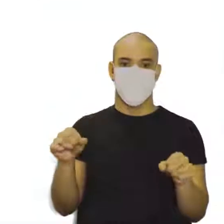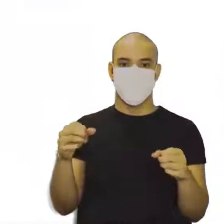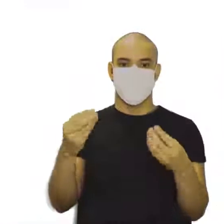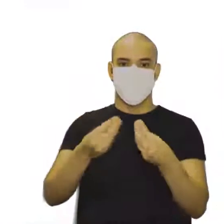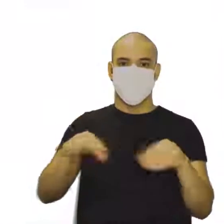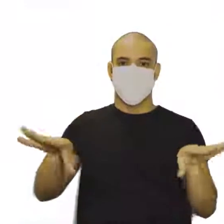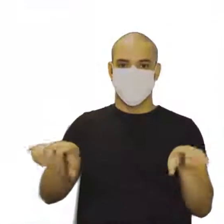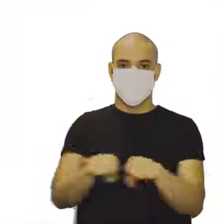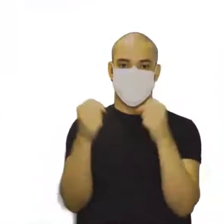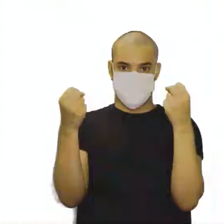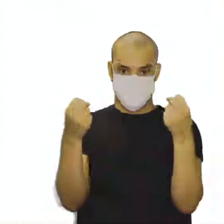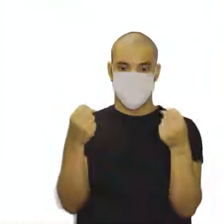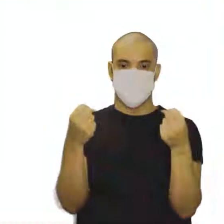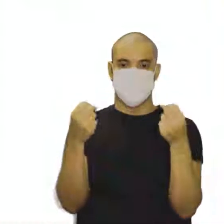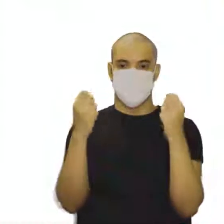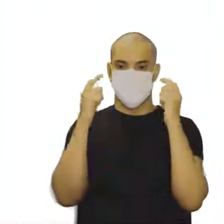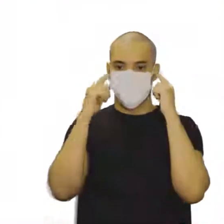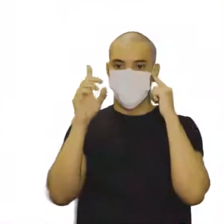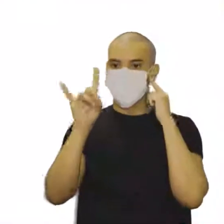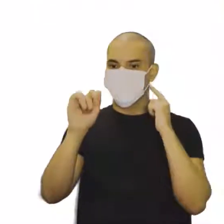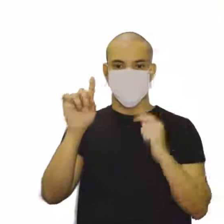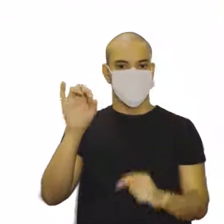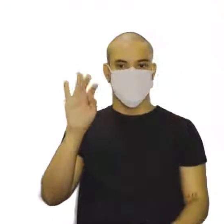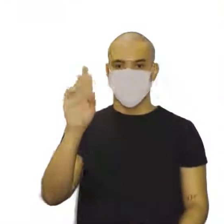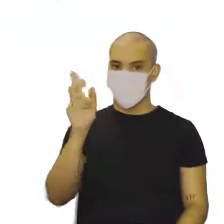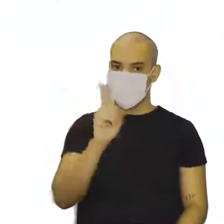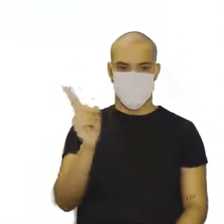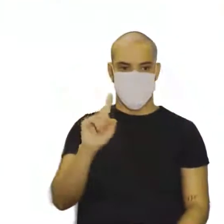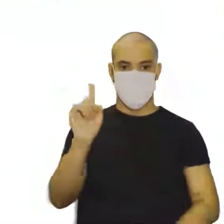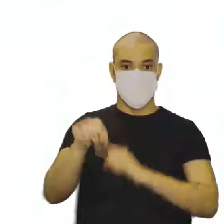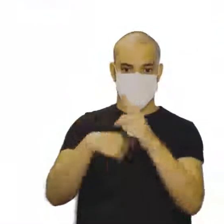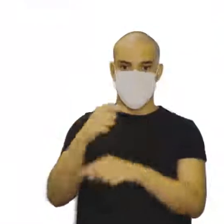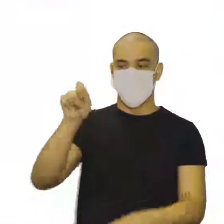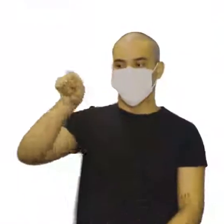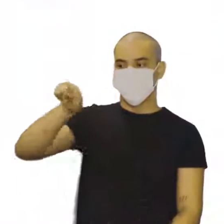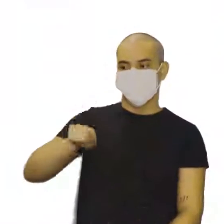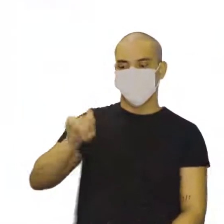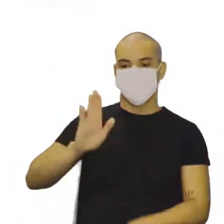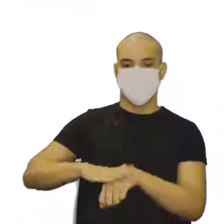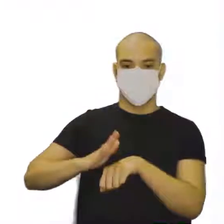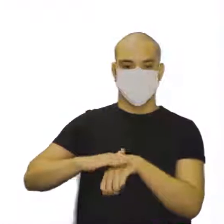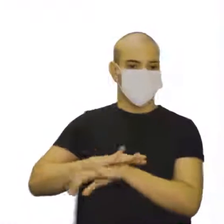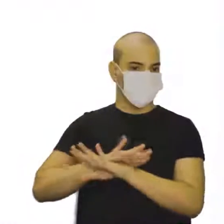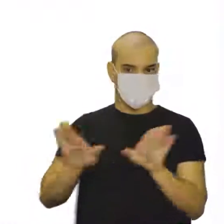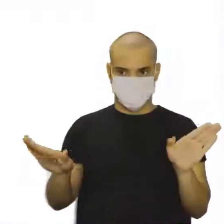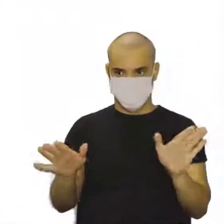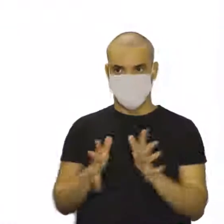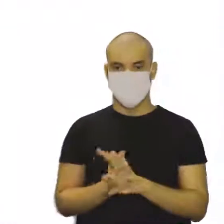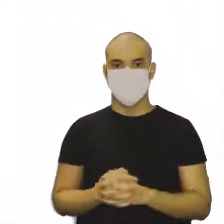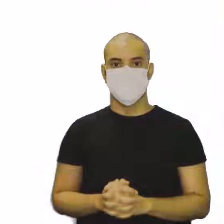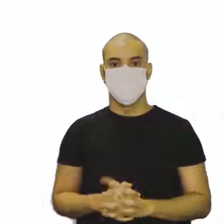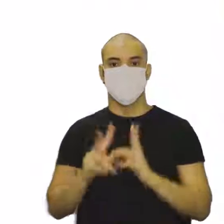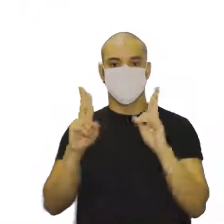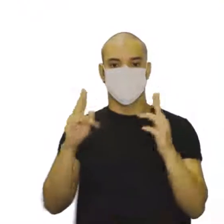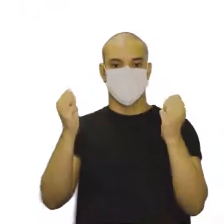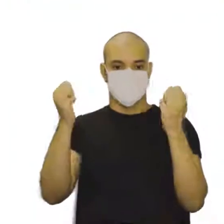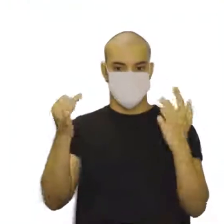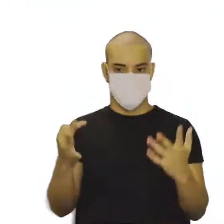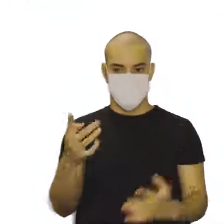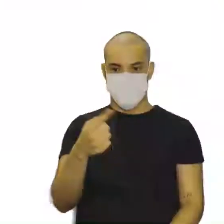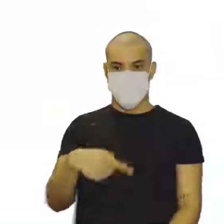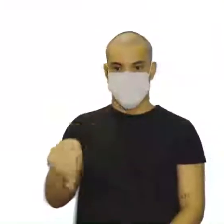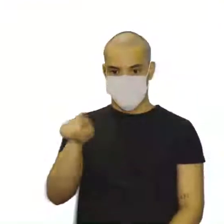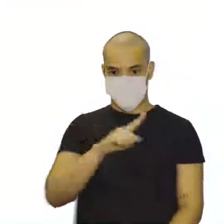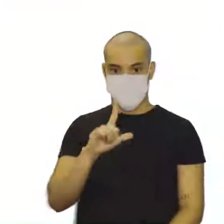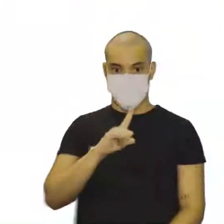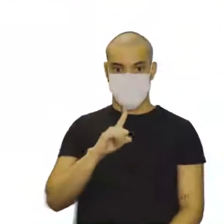né? O disjuntor não, você pode rearmar manualmente depois, ok? E assim como eu falei para vocês, ele difere aí